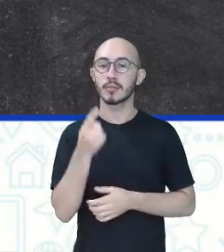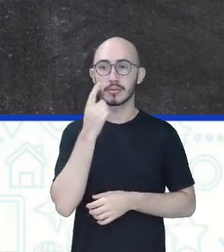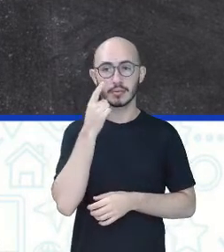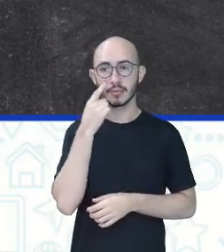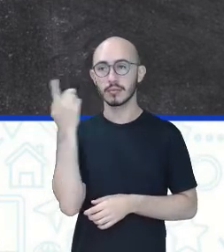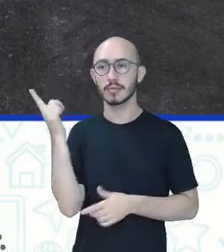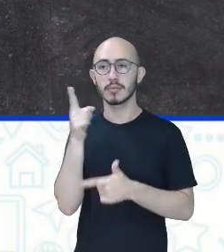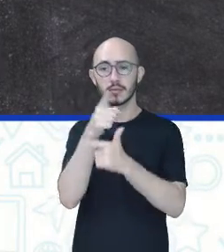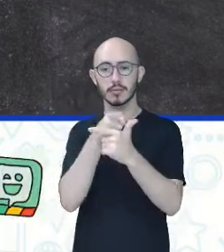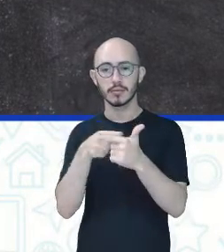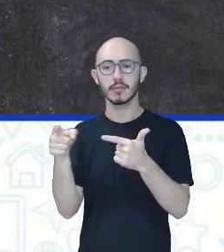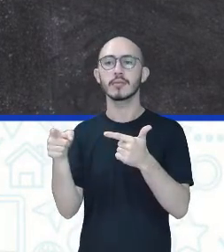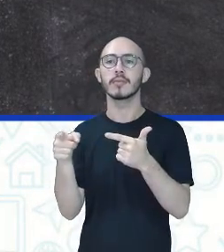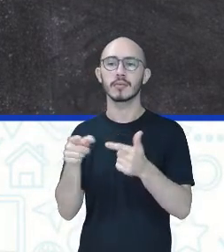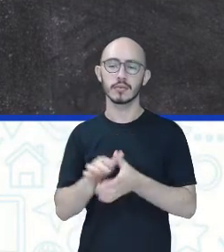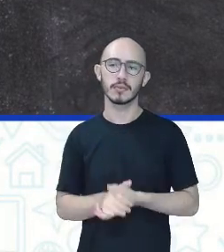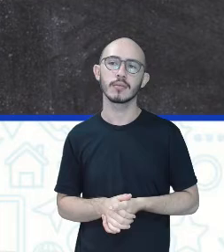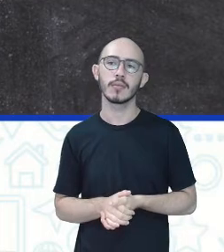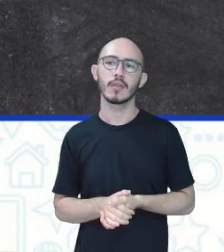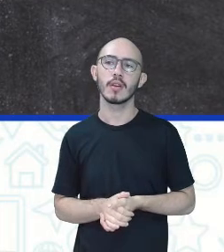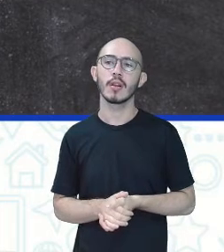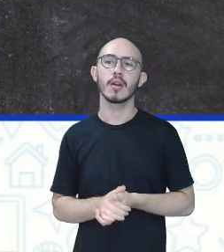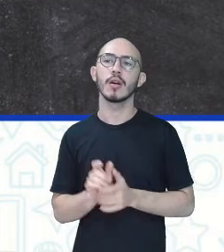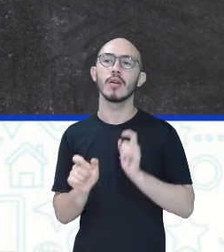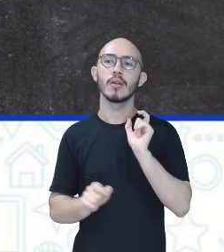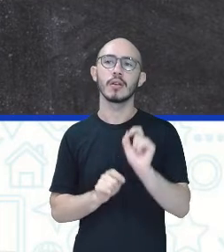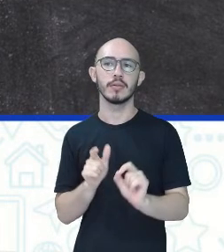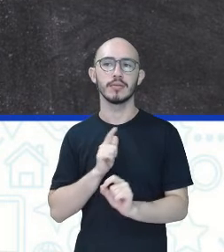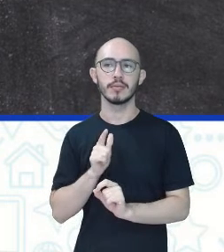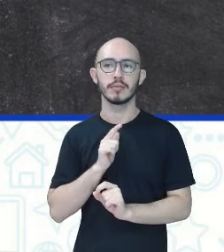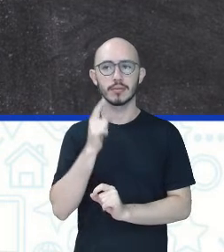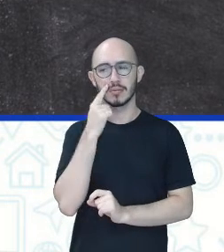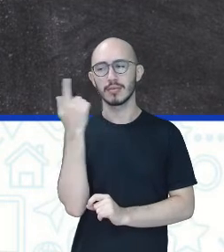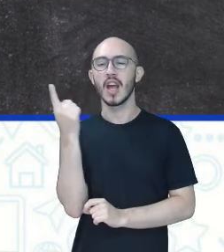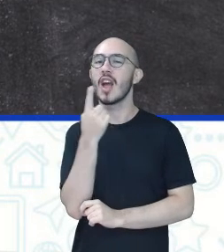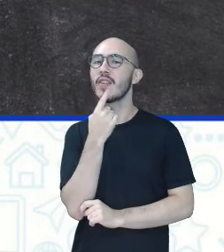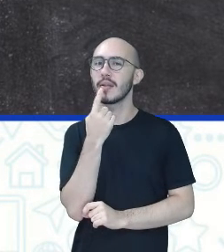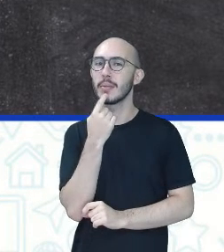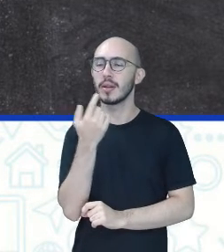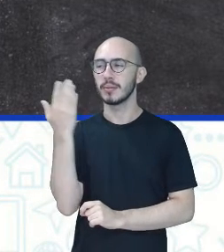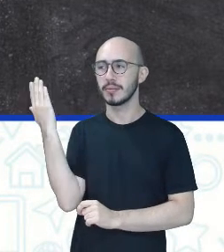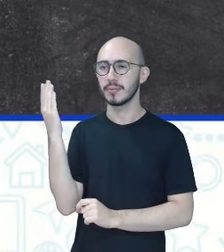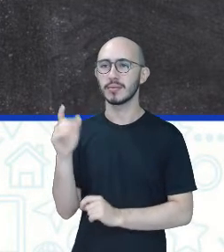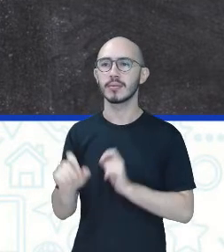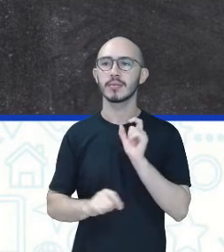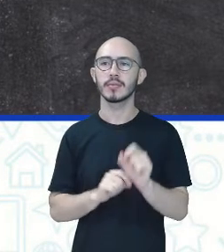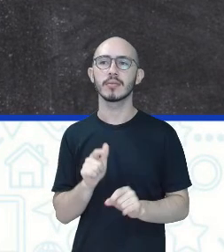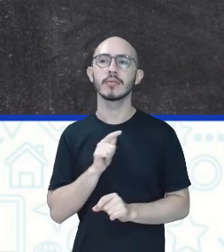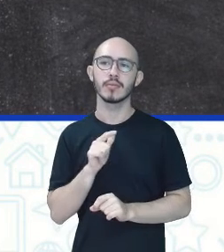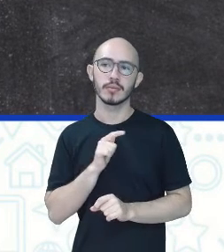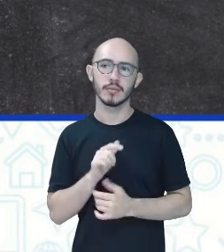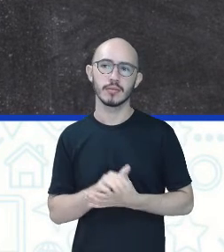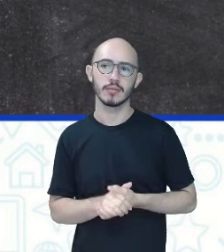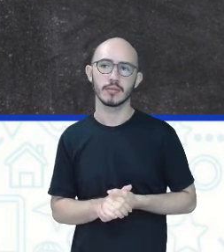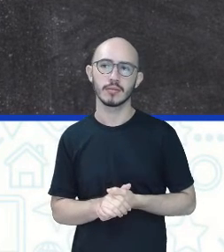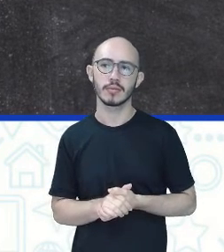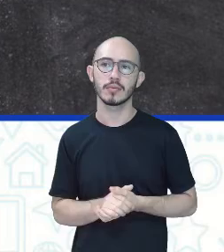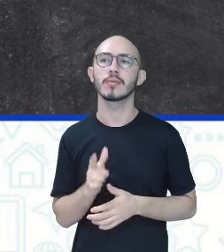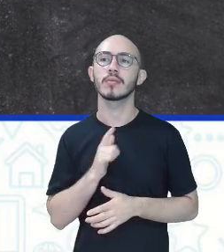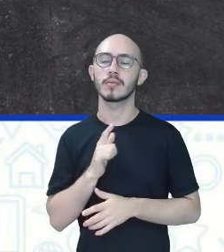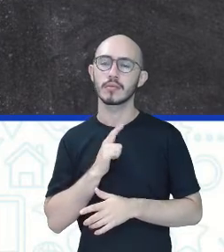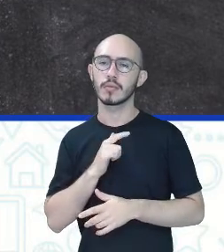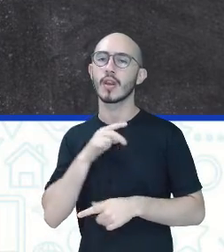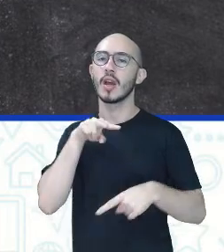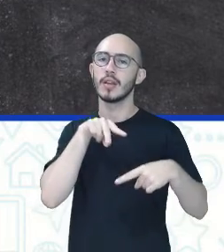essa divisão, a gente encontrou aí, eu destaquei de vermelho, certo? As medidas aí, tanto do